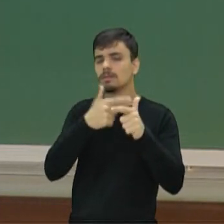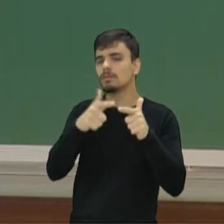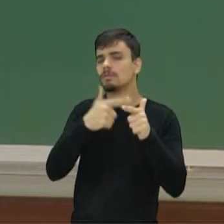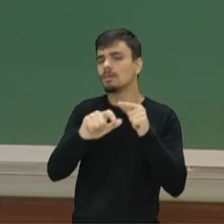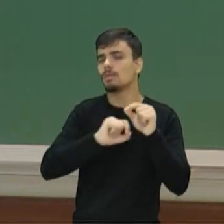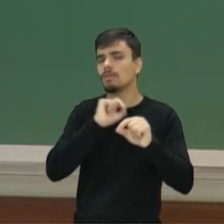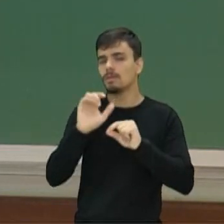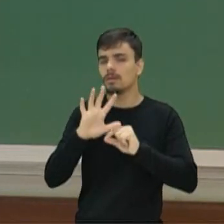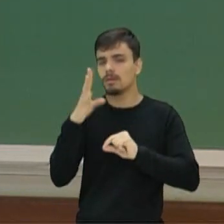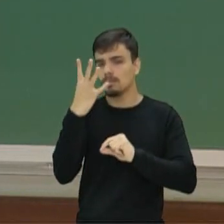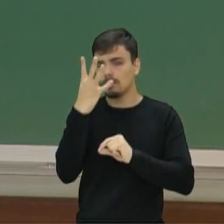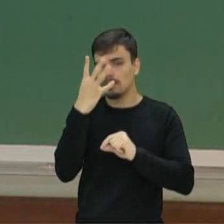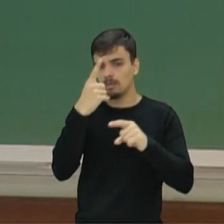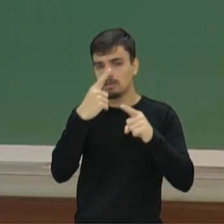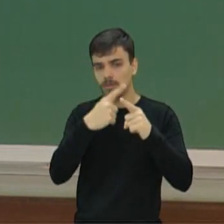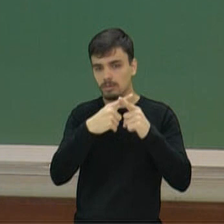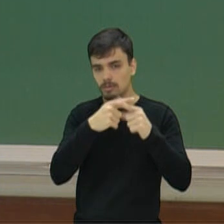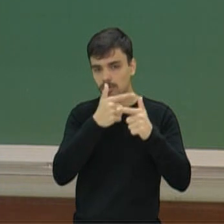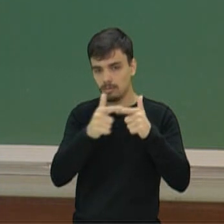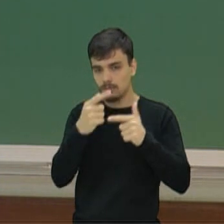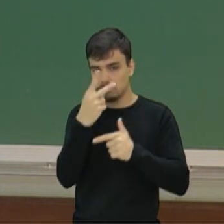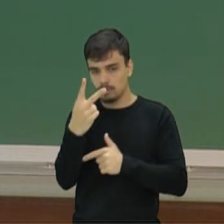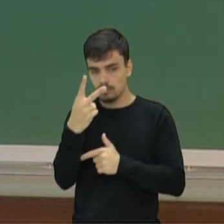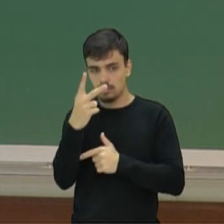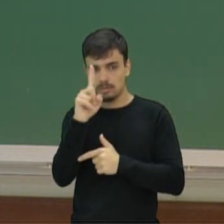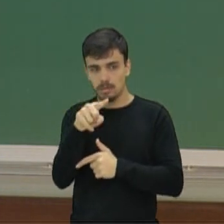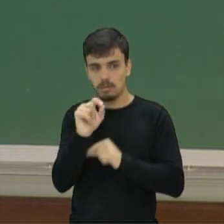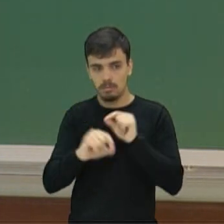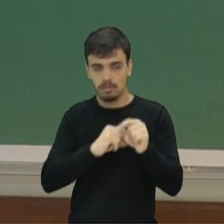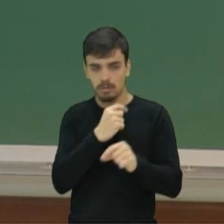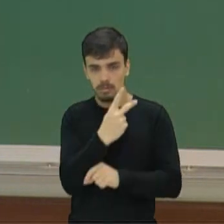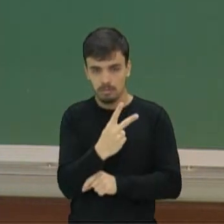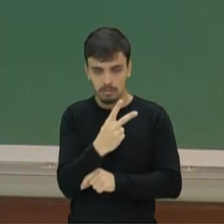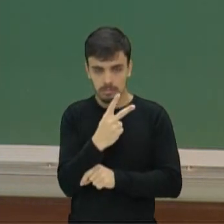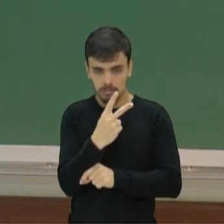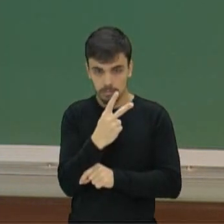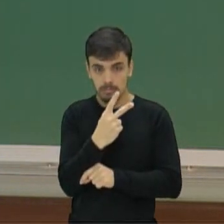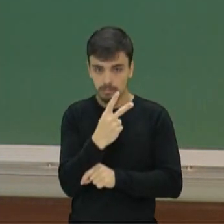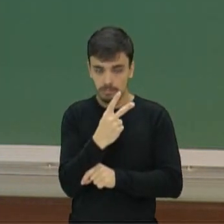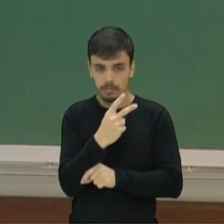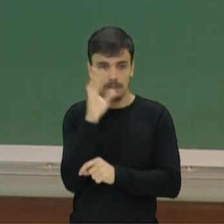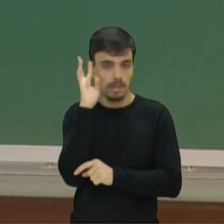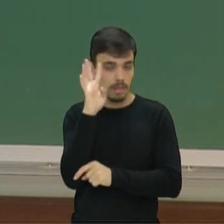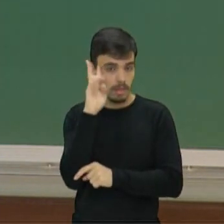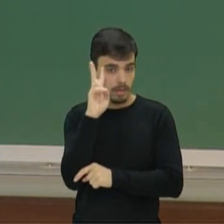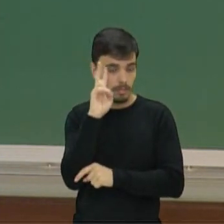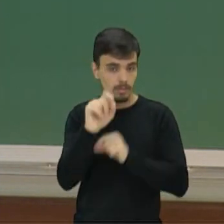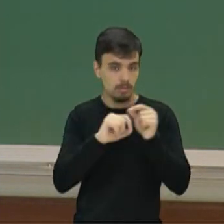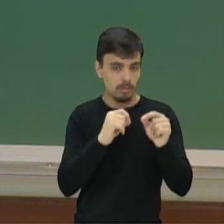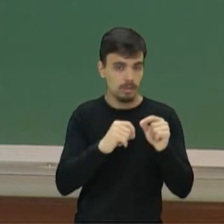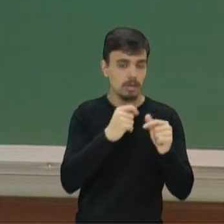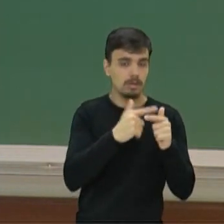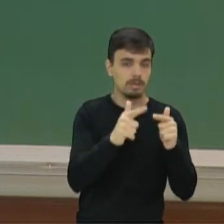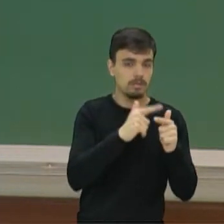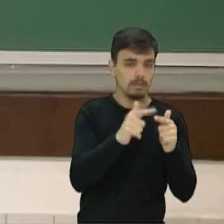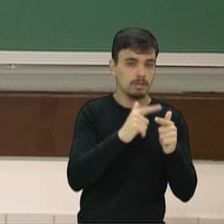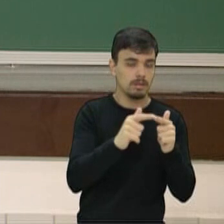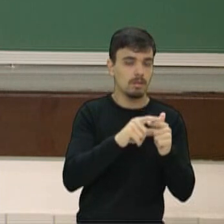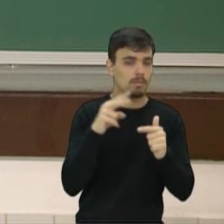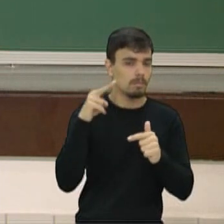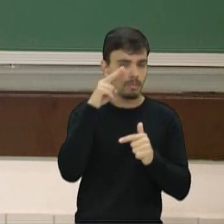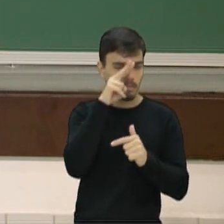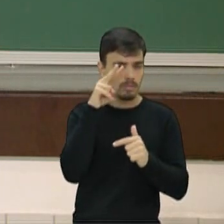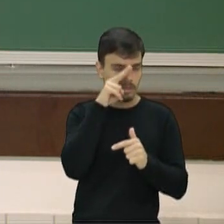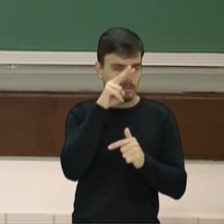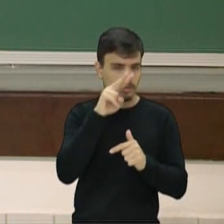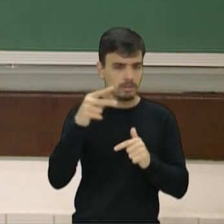divisão, 4 dividido por 2, pessoal, isso dá 2. Lembre-se, divisão de potência de mesma base. Mantém